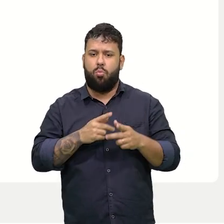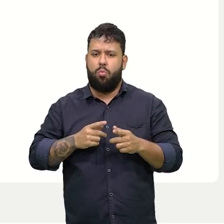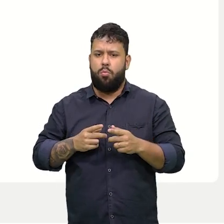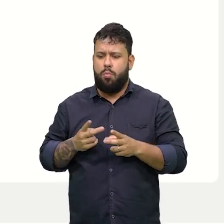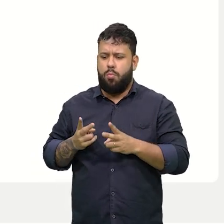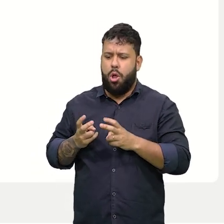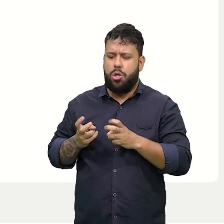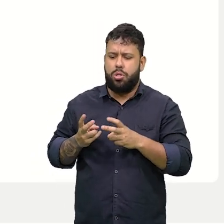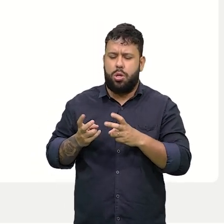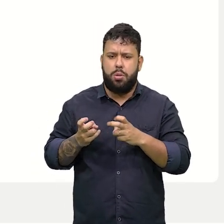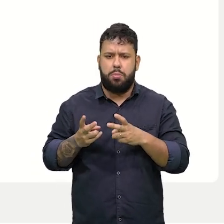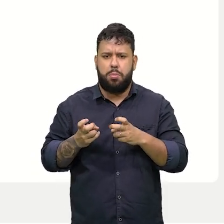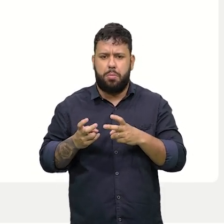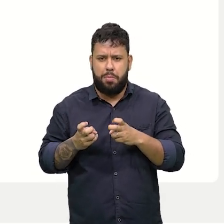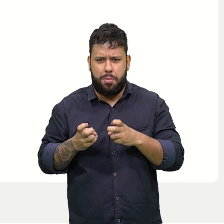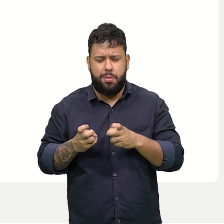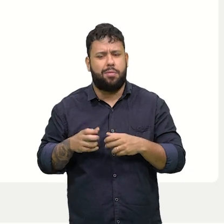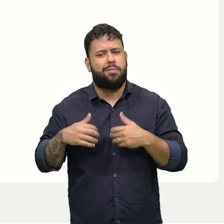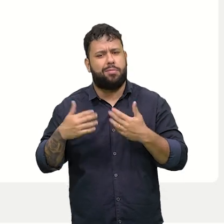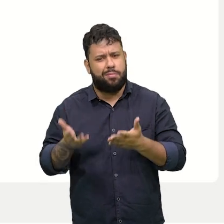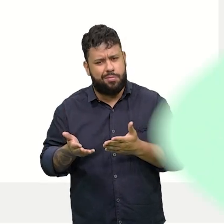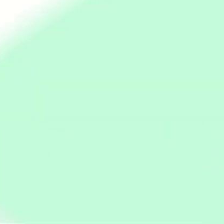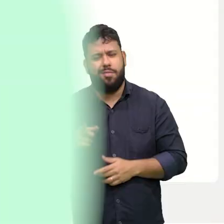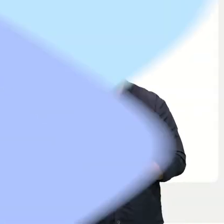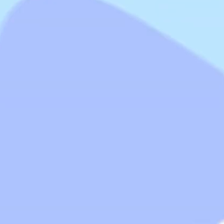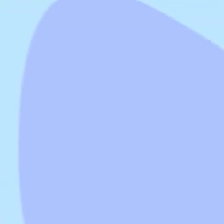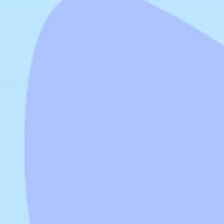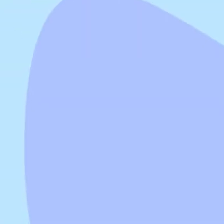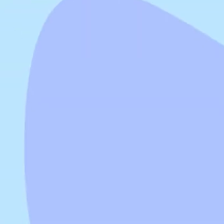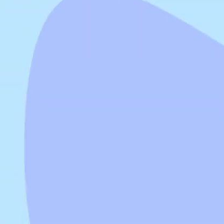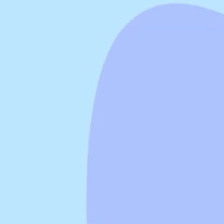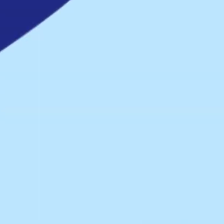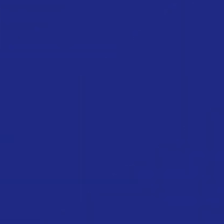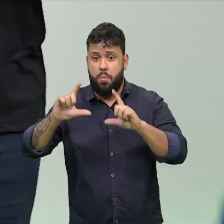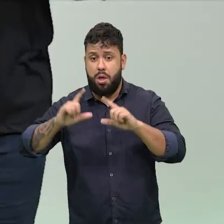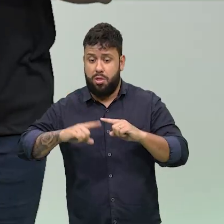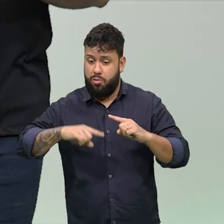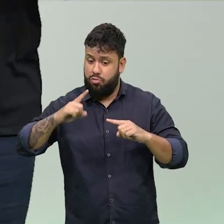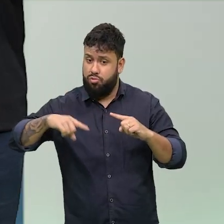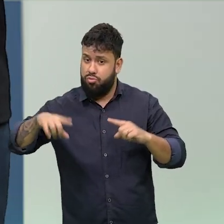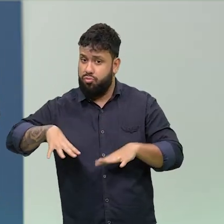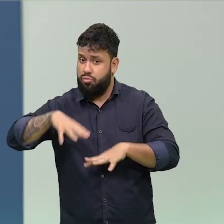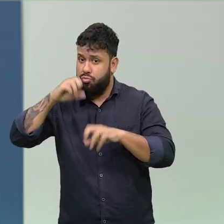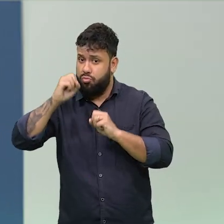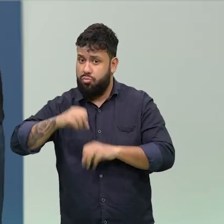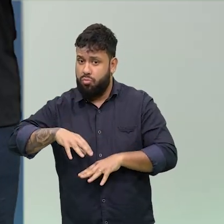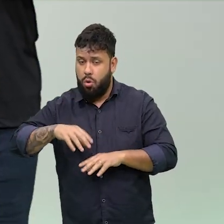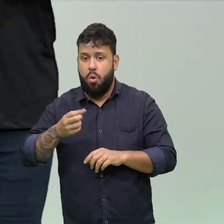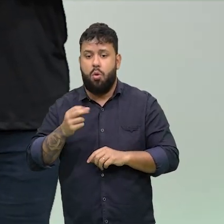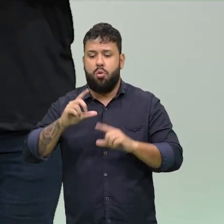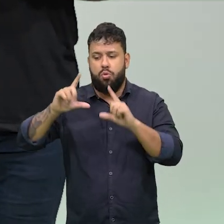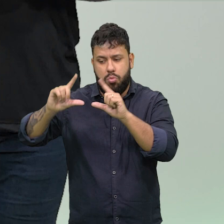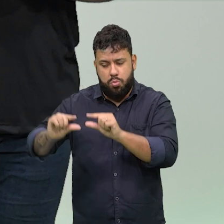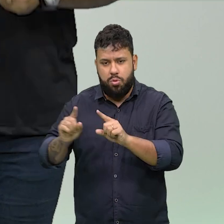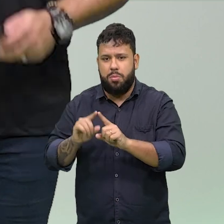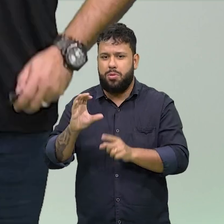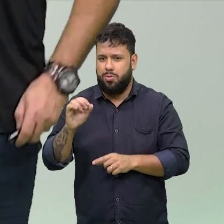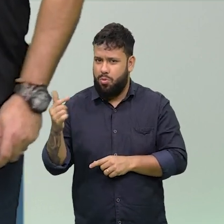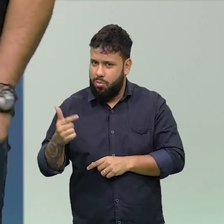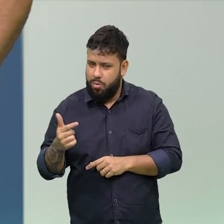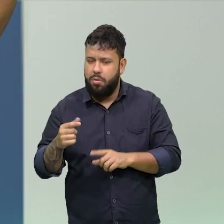vai perceber. Dessa forma, ele aumenta a frequência respiratória, elimina o excesso de gás